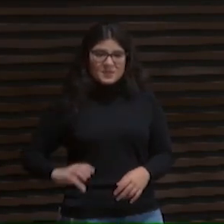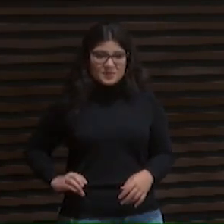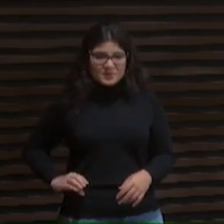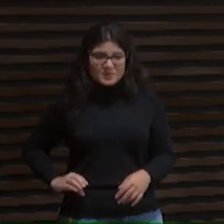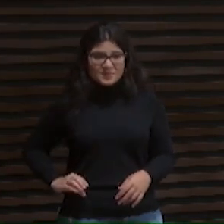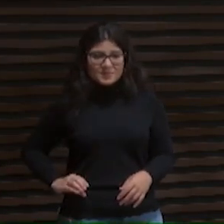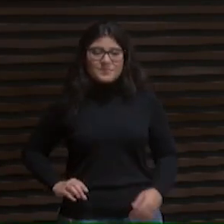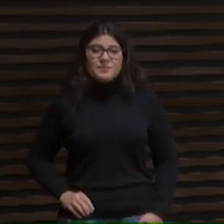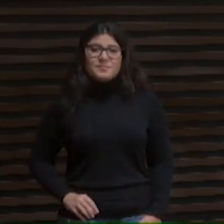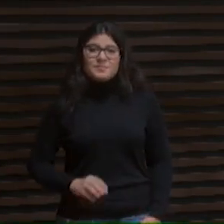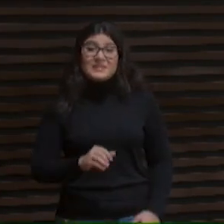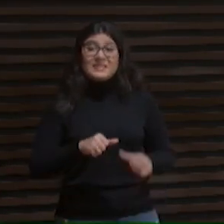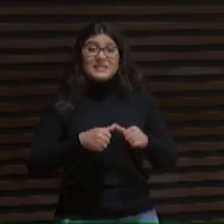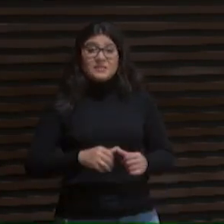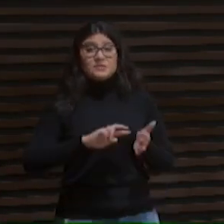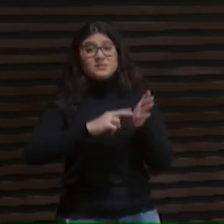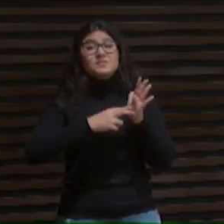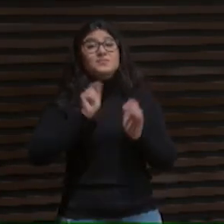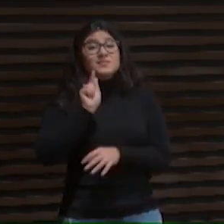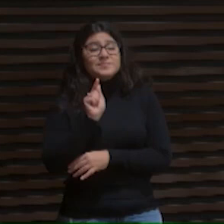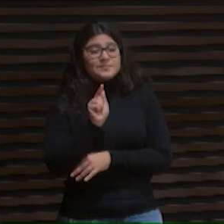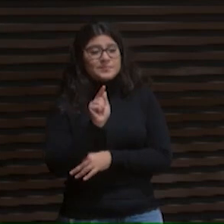Cristo. Isso significa, sabe o quê?